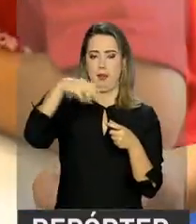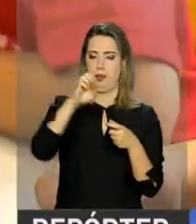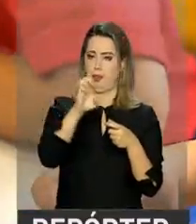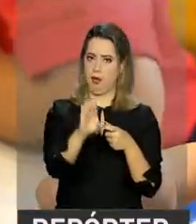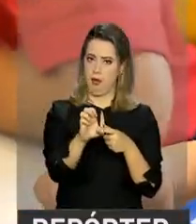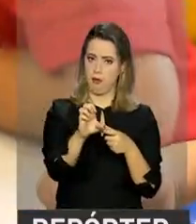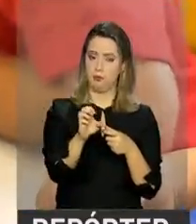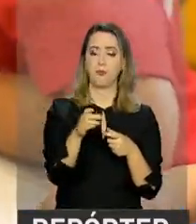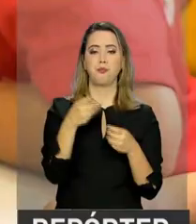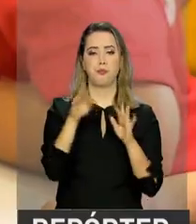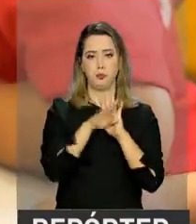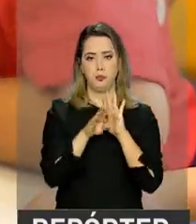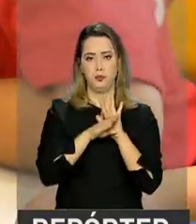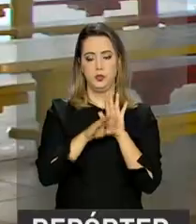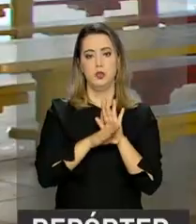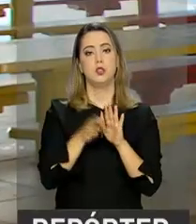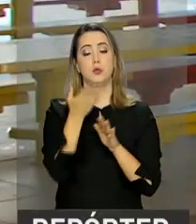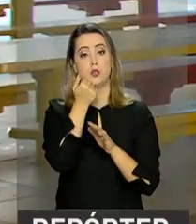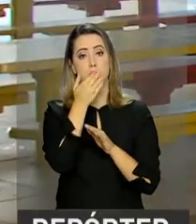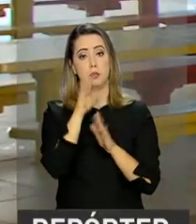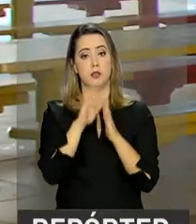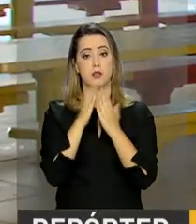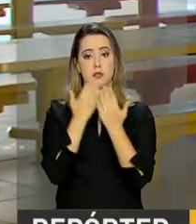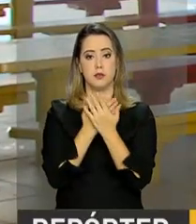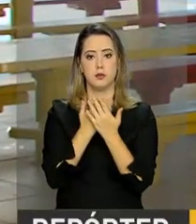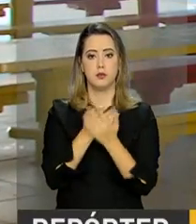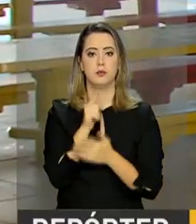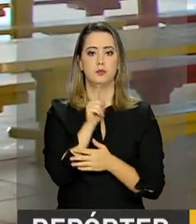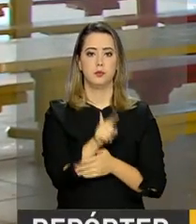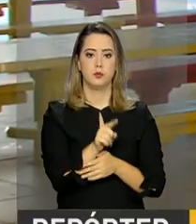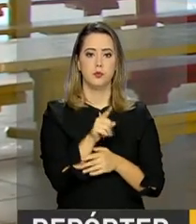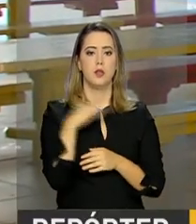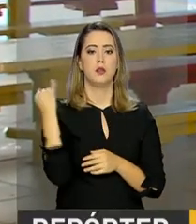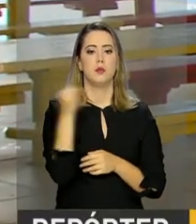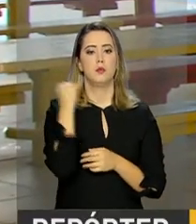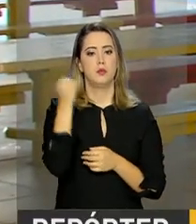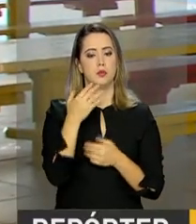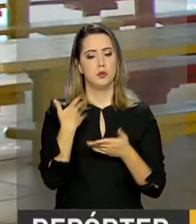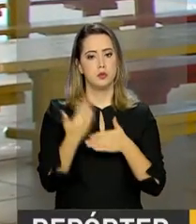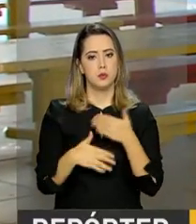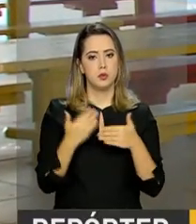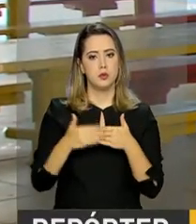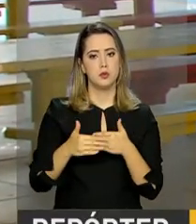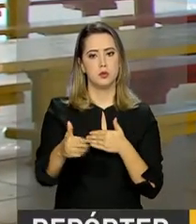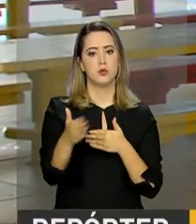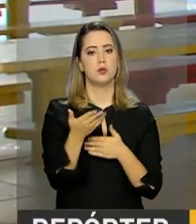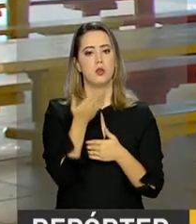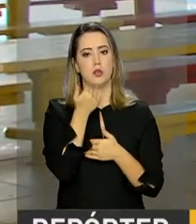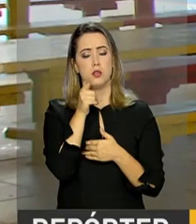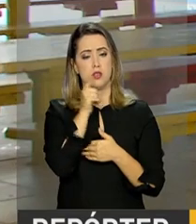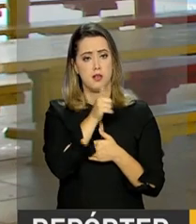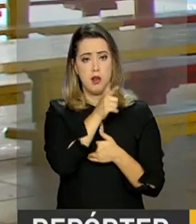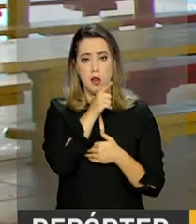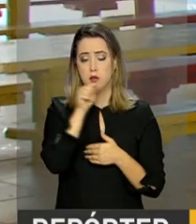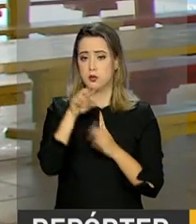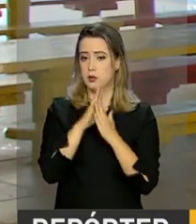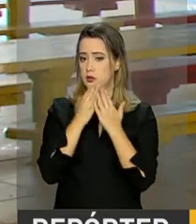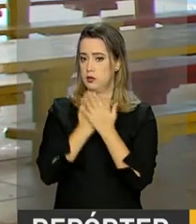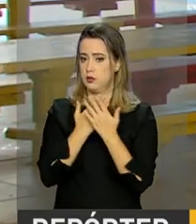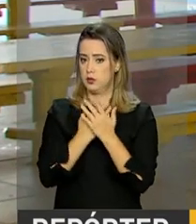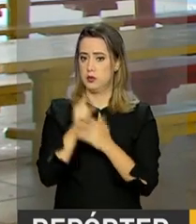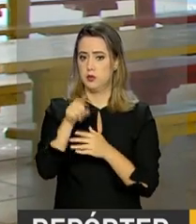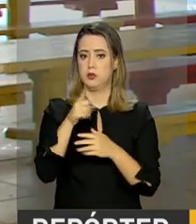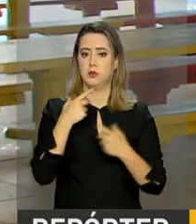Nacional de Alimentação Escolar. É um programa que é fundamental para manter essa merenda nas escolas, porque nós temos